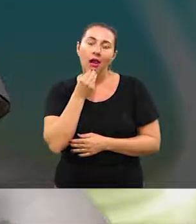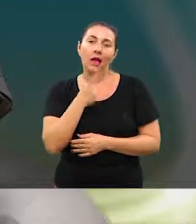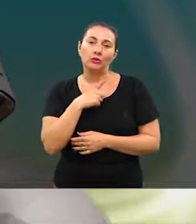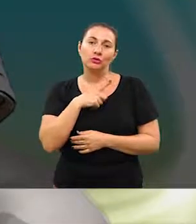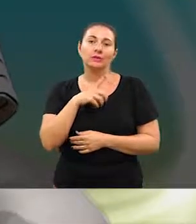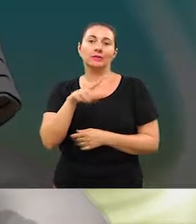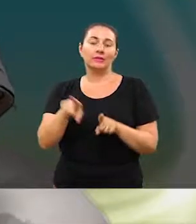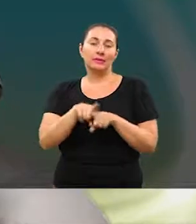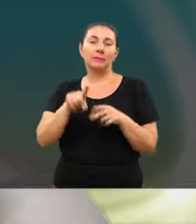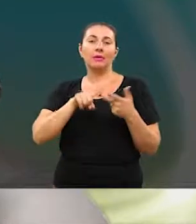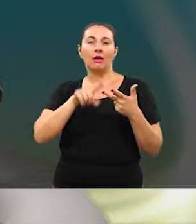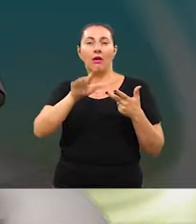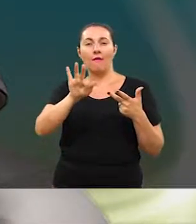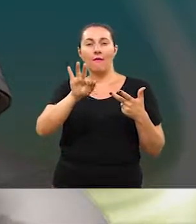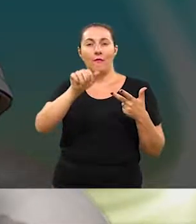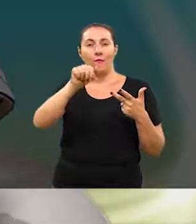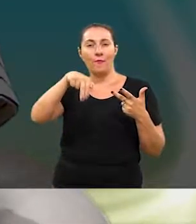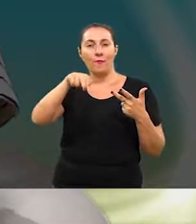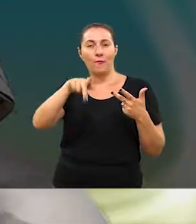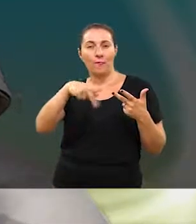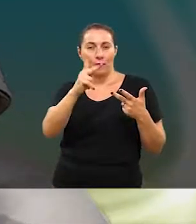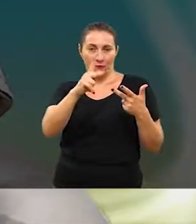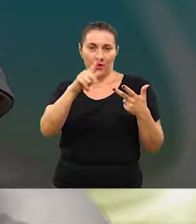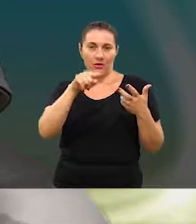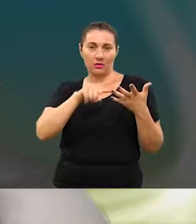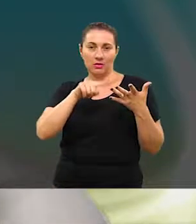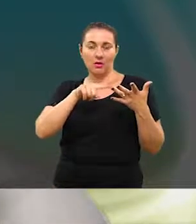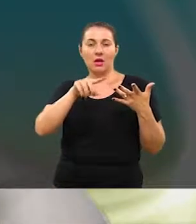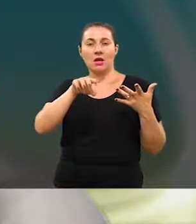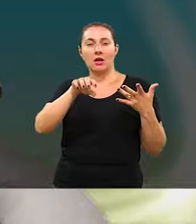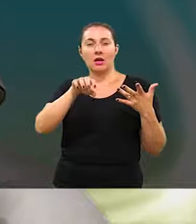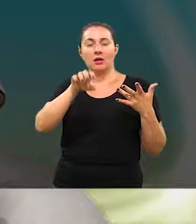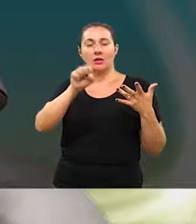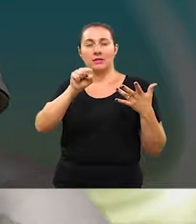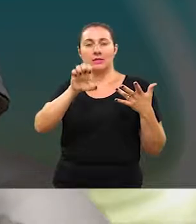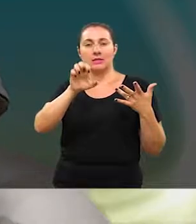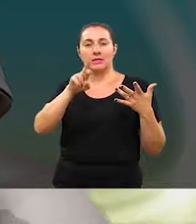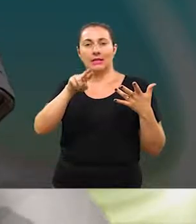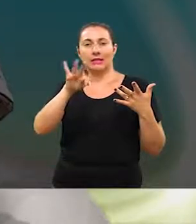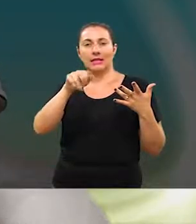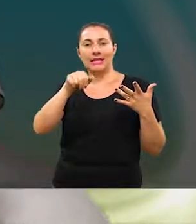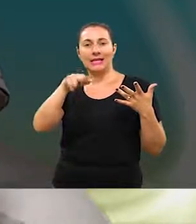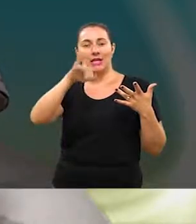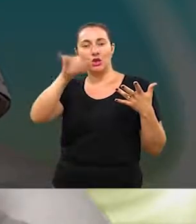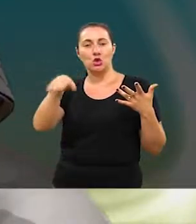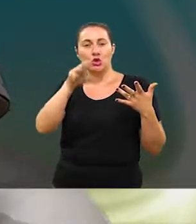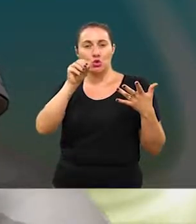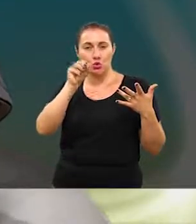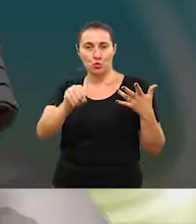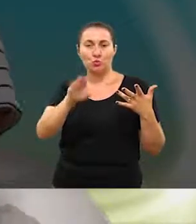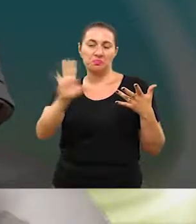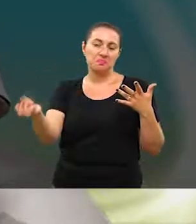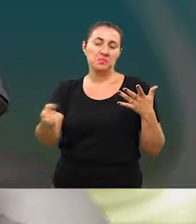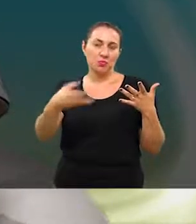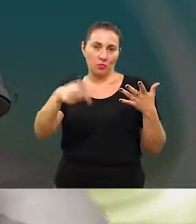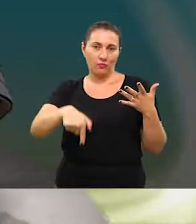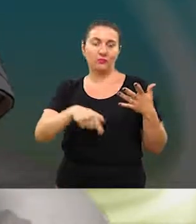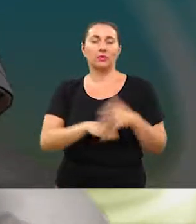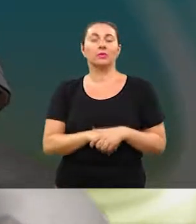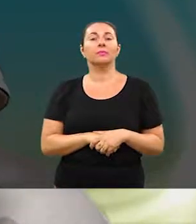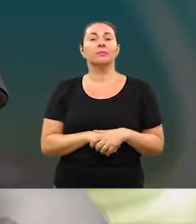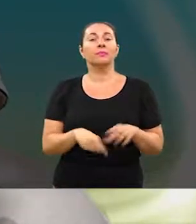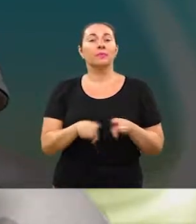Atualmente a gente também tem o funk, né? Funk e sertanejo também, então super na moda aqui. Cultura. Cultura, exatamente. Então essa coisa moderna, né?